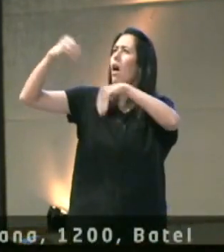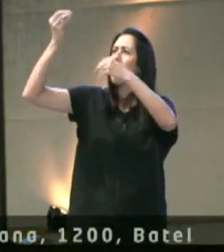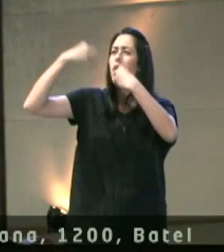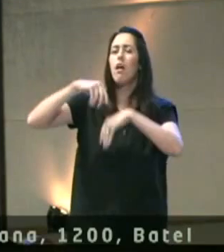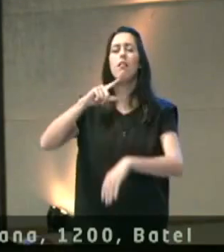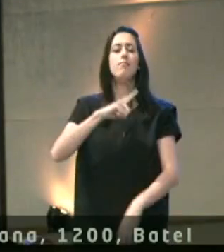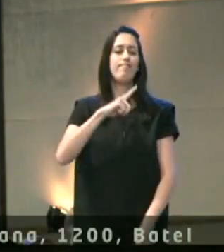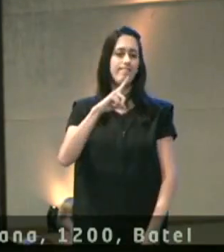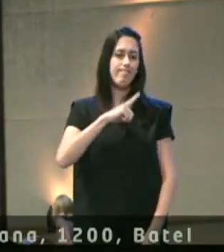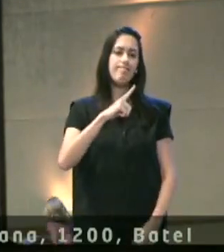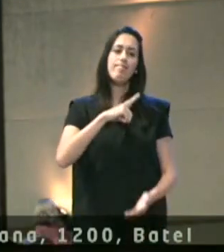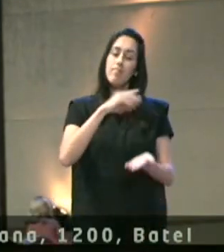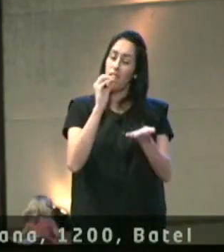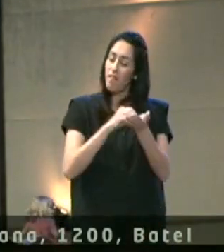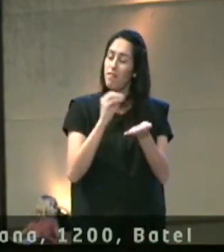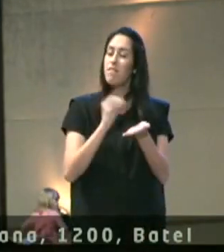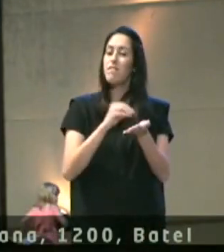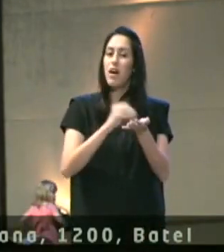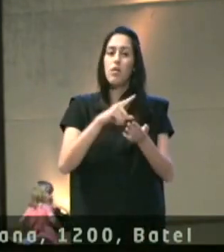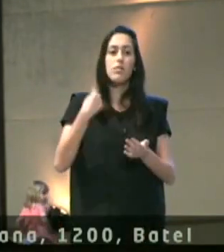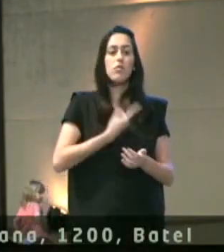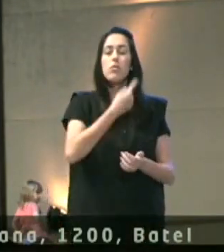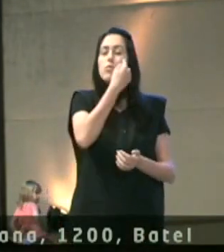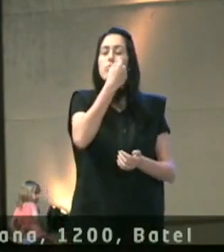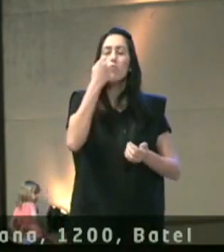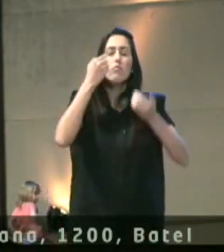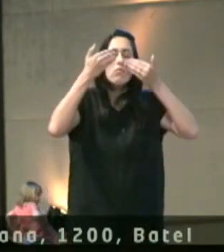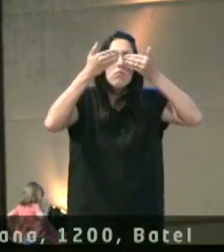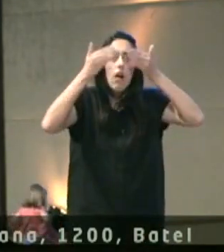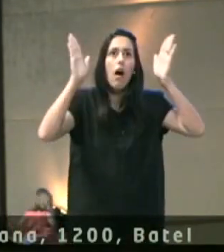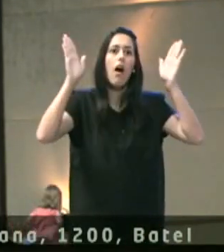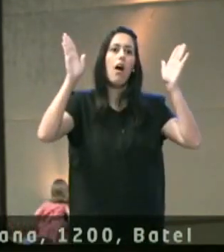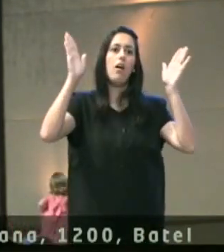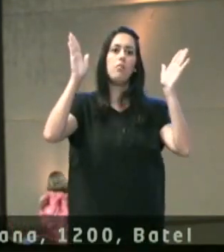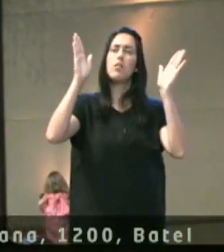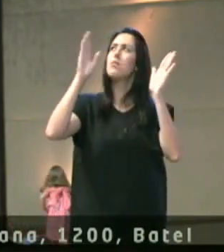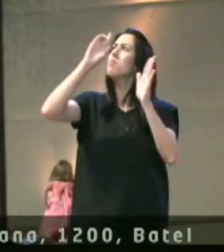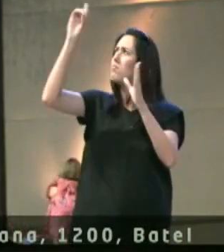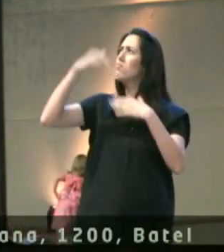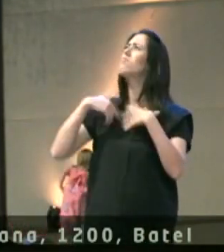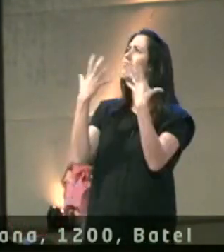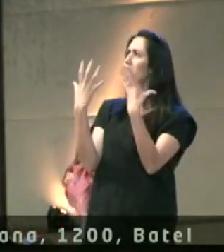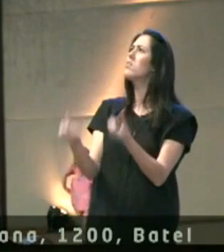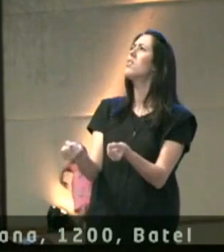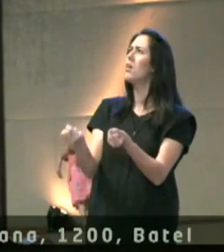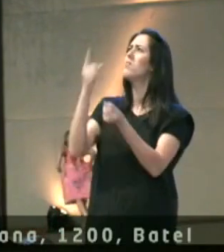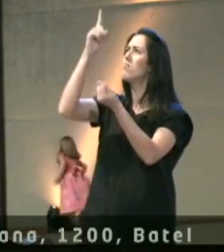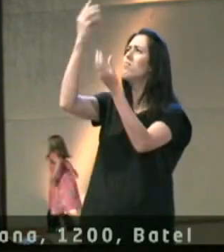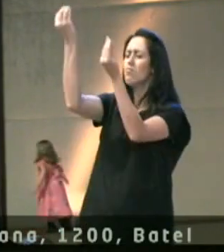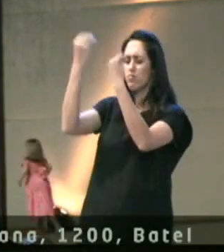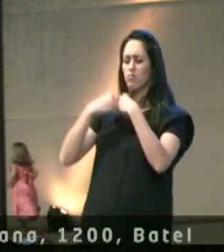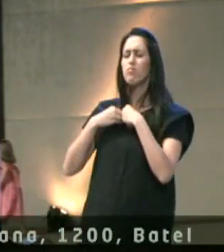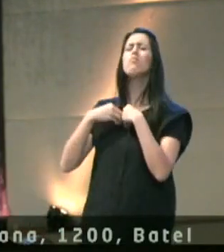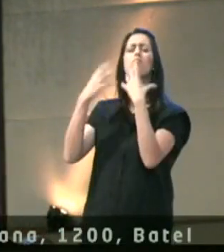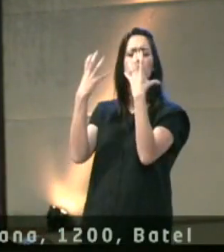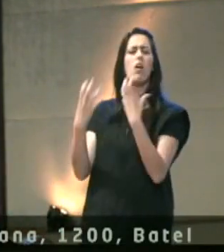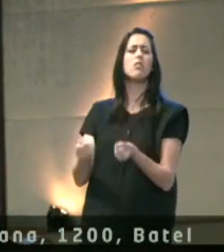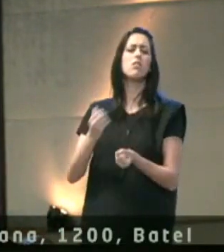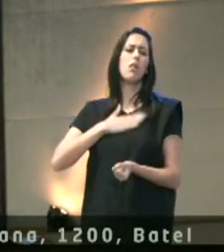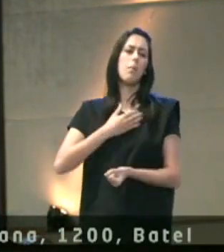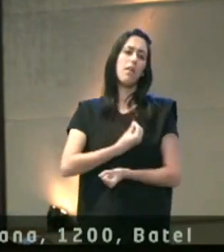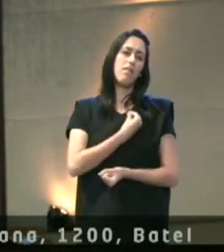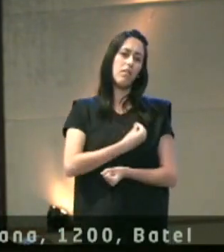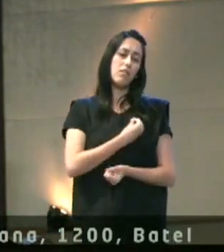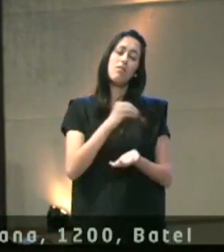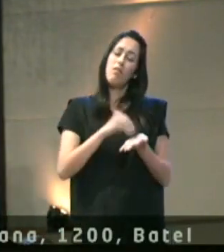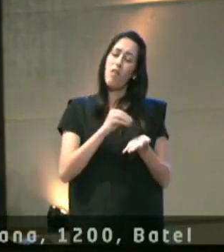e que a gente precisa ter os nossos olhos abertos para poder tomar posse do que Deus já entregou, já colocou à nossa